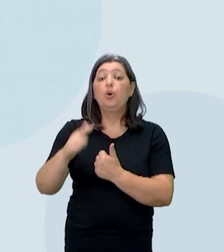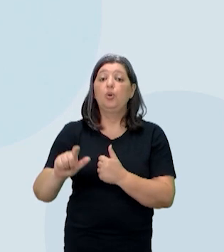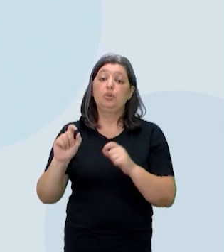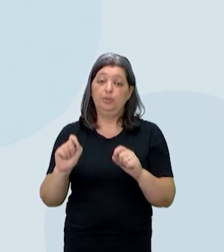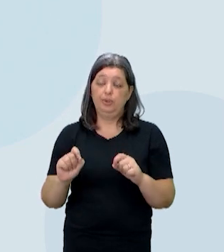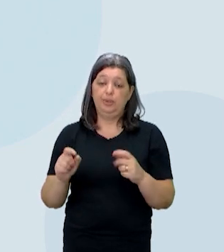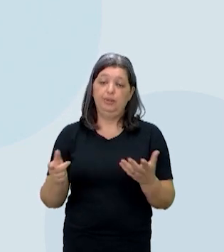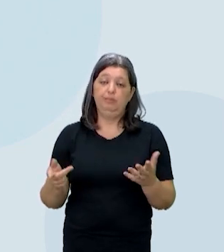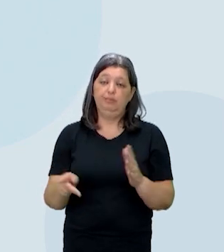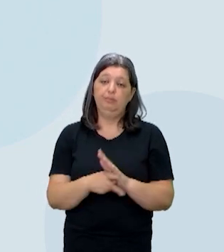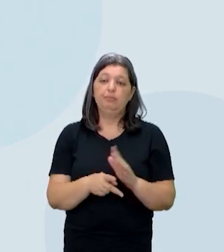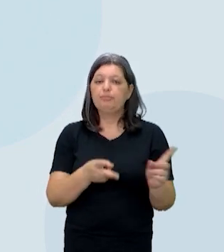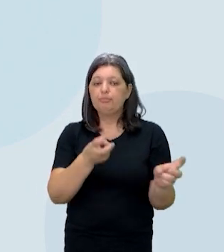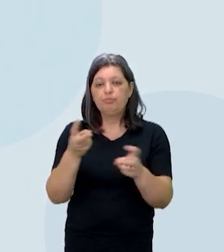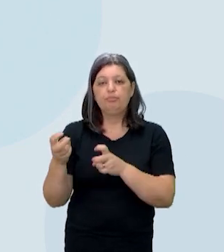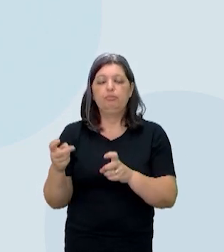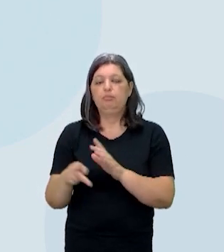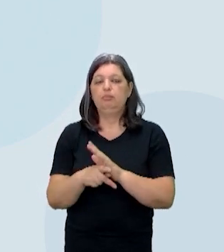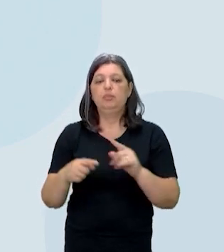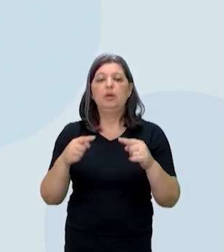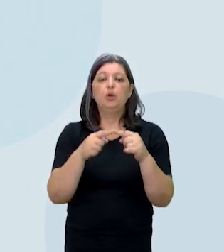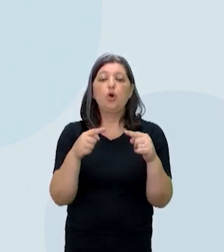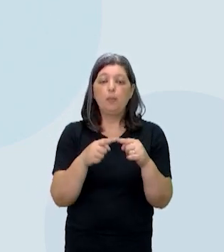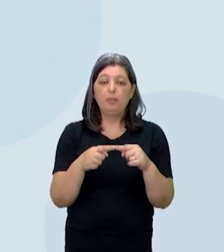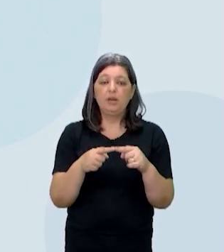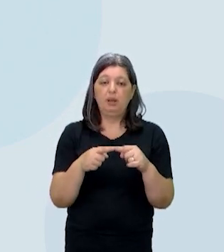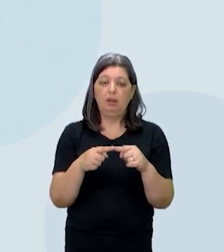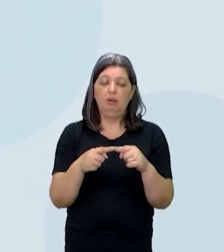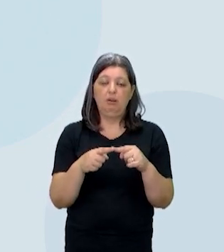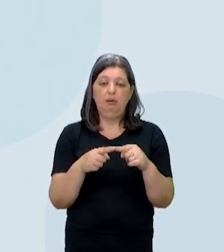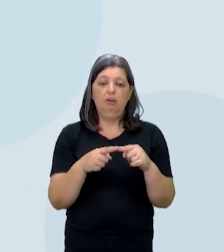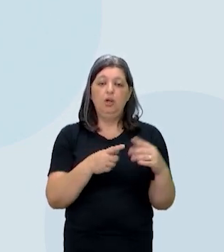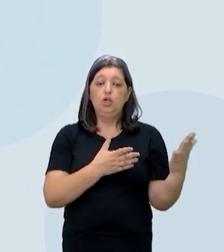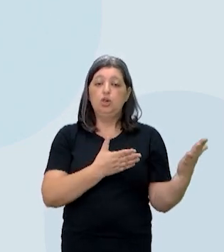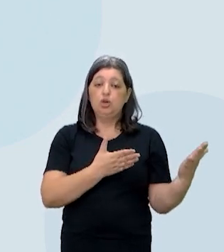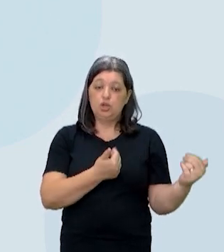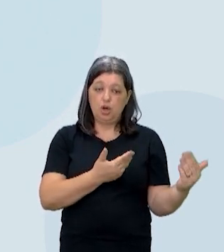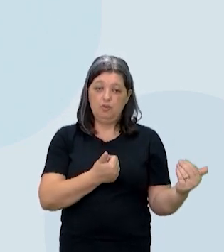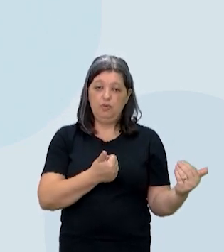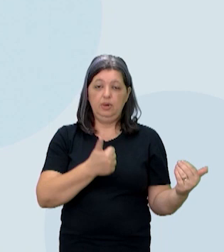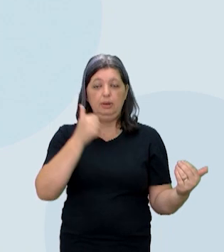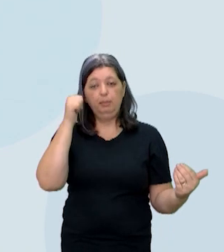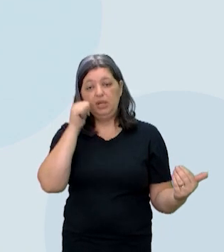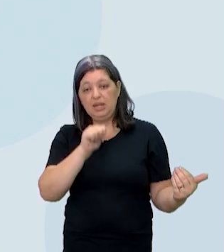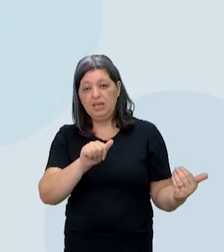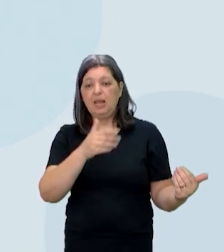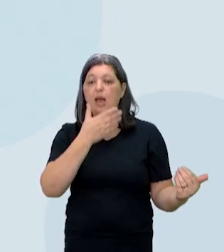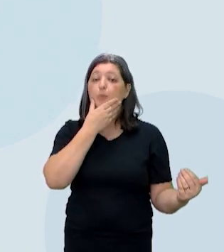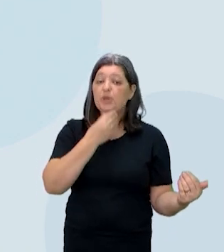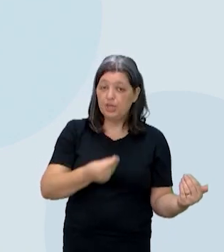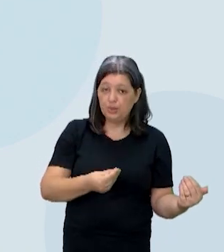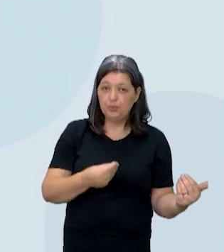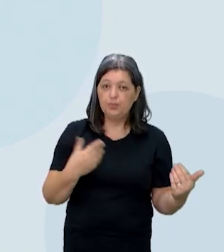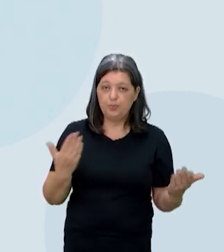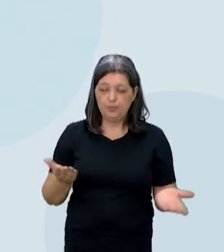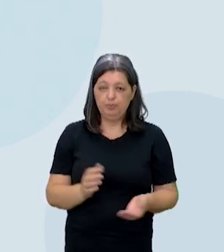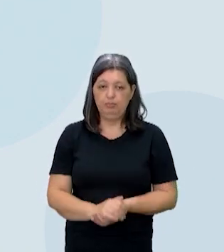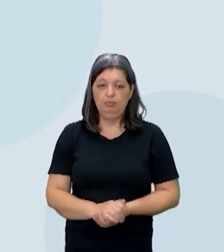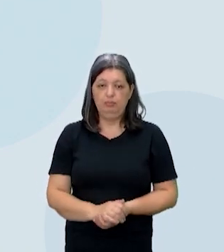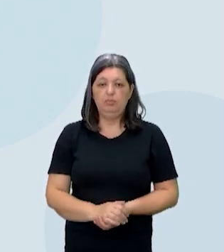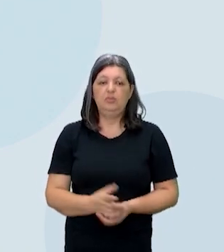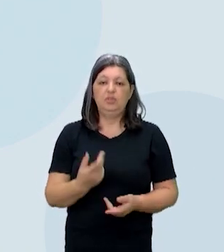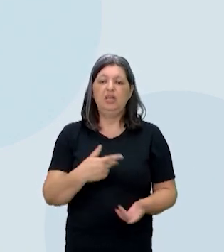outras. Identifique os termos que se relacionam com jovens do sexo feminino e sexo masculino. Então, para eu não repetir a